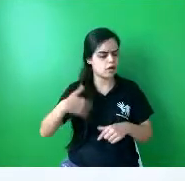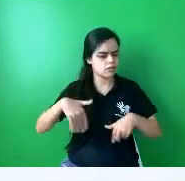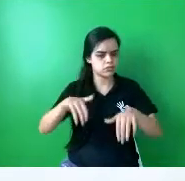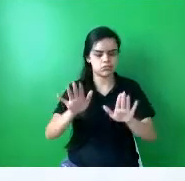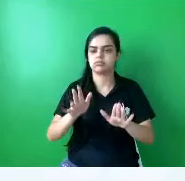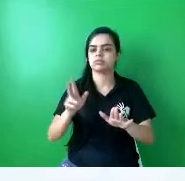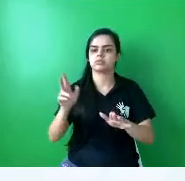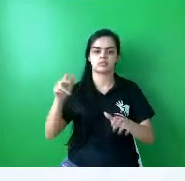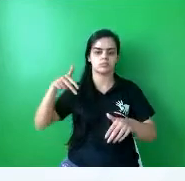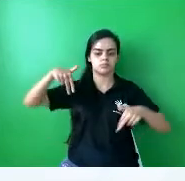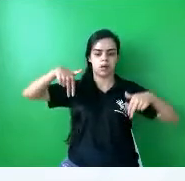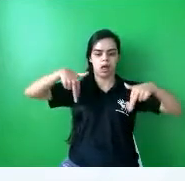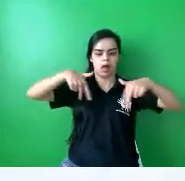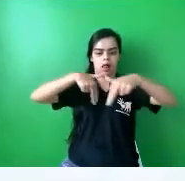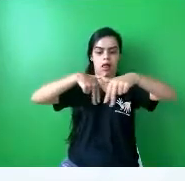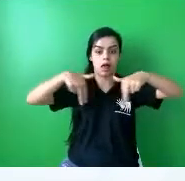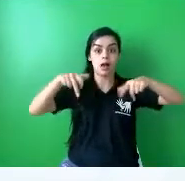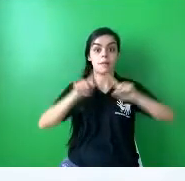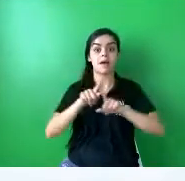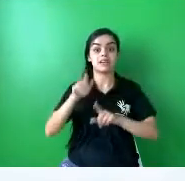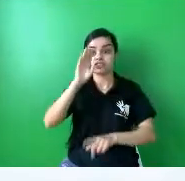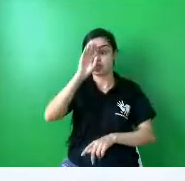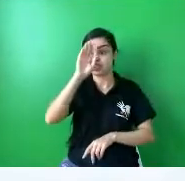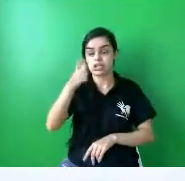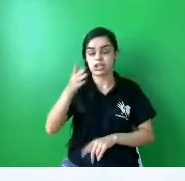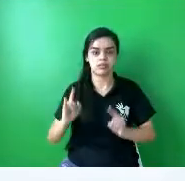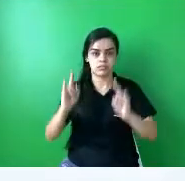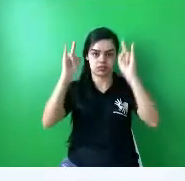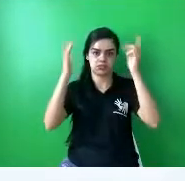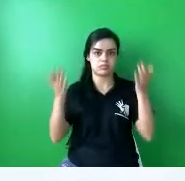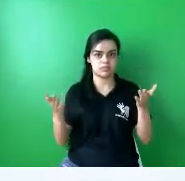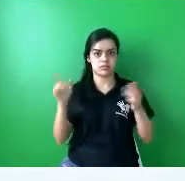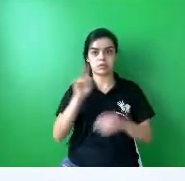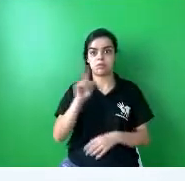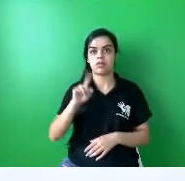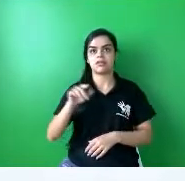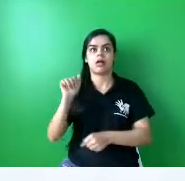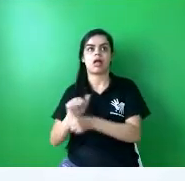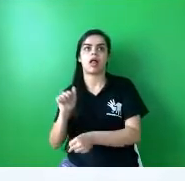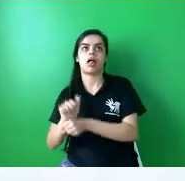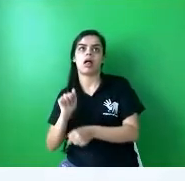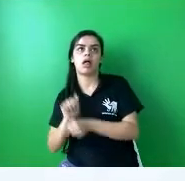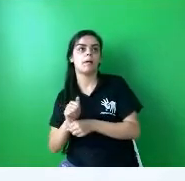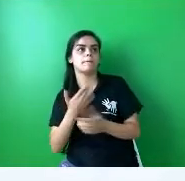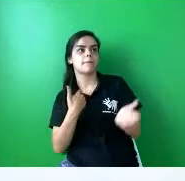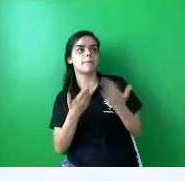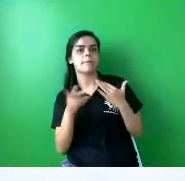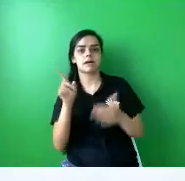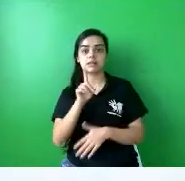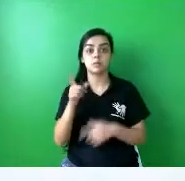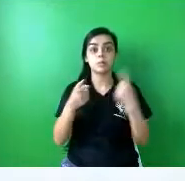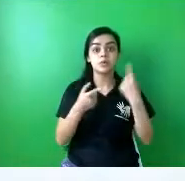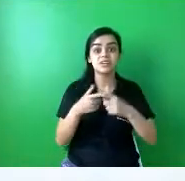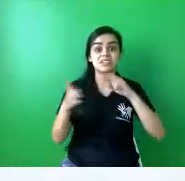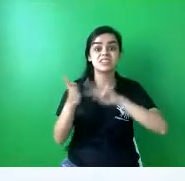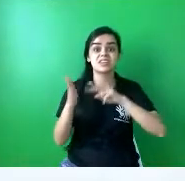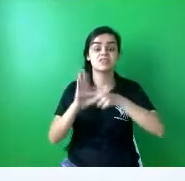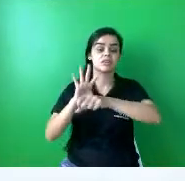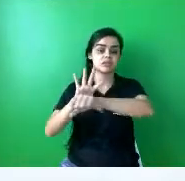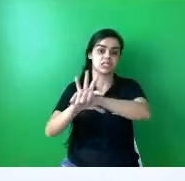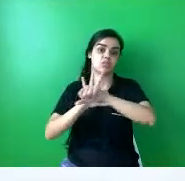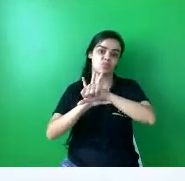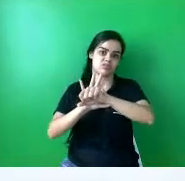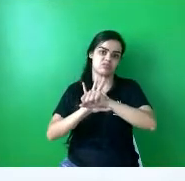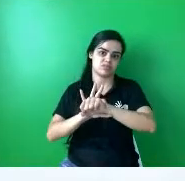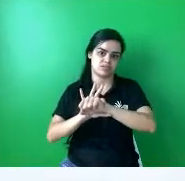nossas instalações, mas para ir direto para o apartamento. Ele não pode ficar no corredor, não pode ficar lá embaixo. E digo, é uma questão de segurança, não